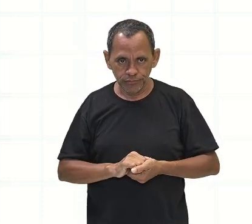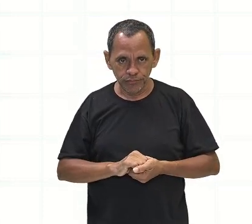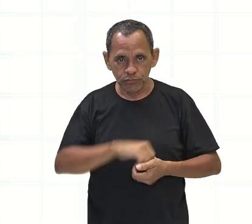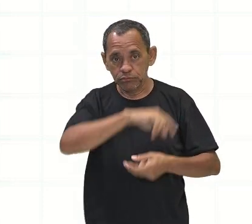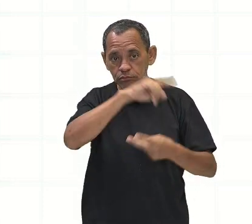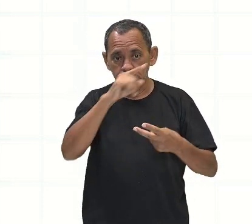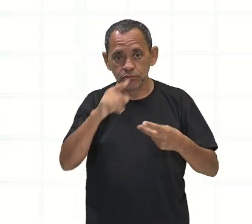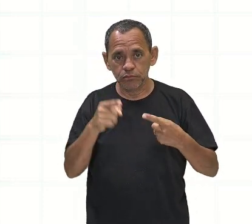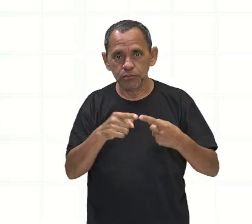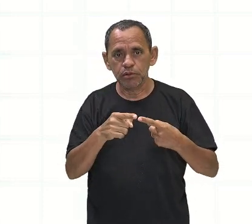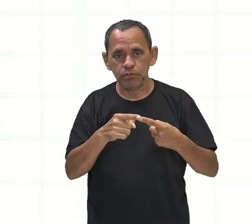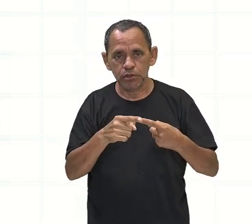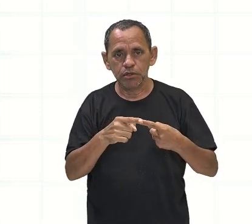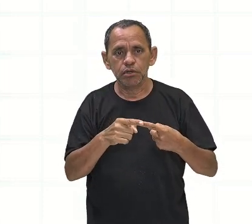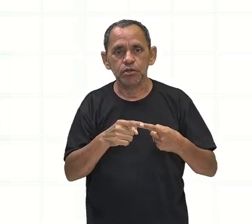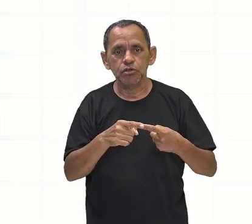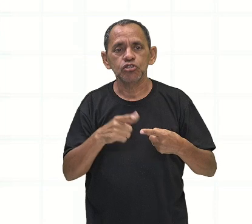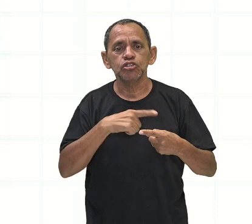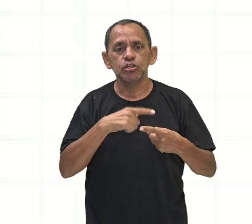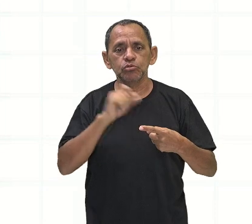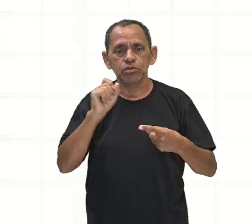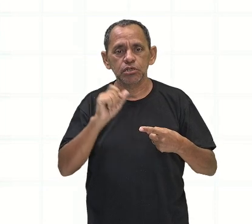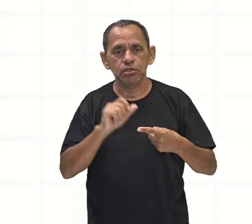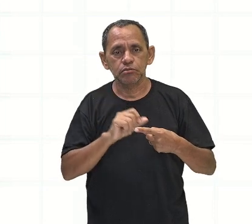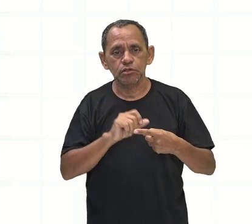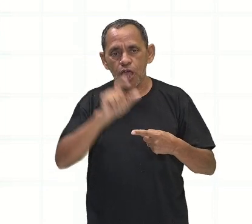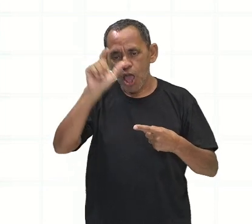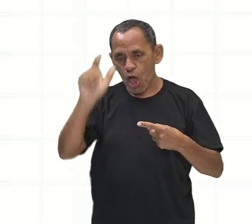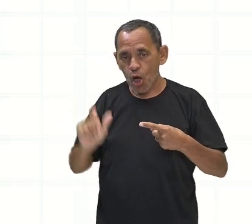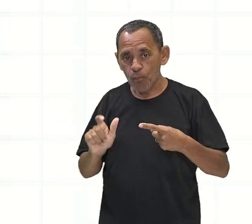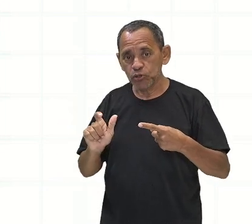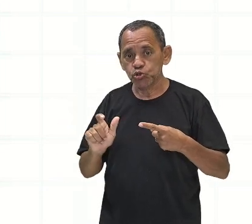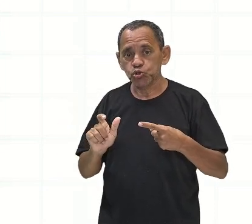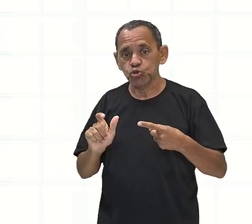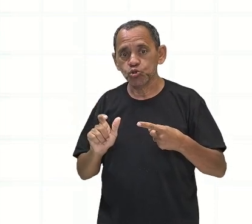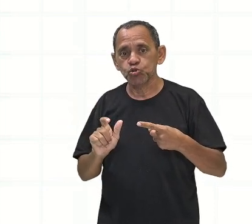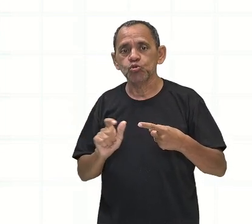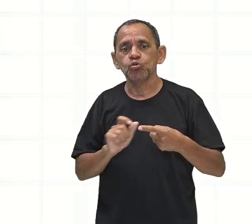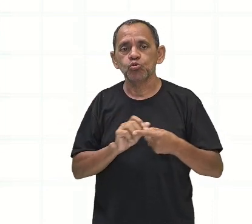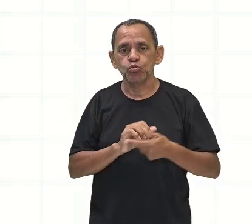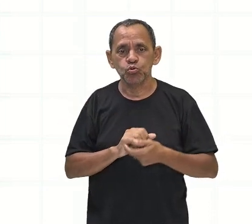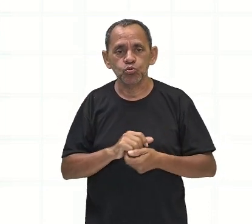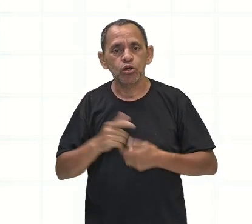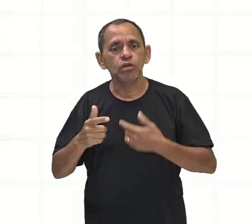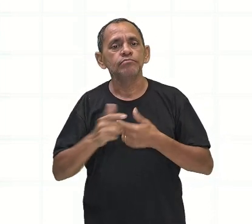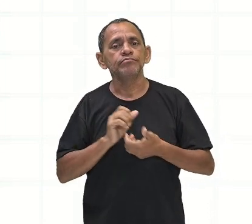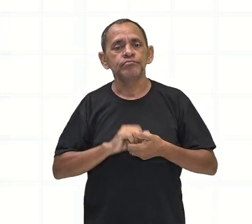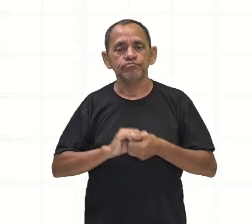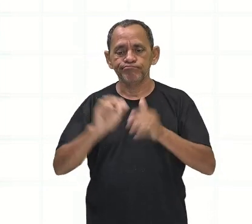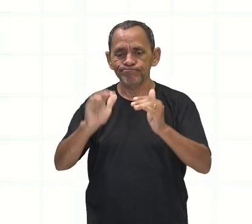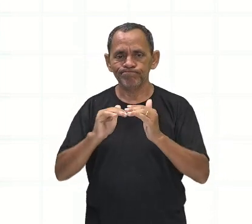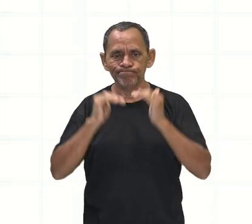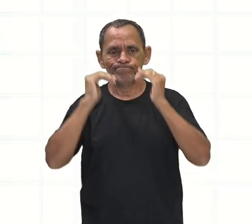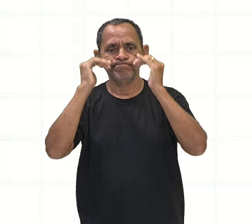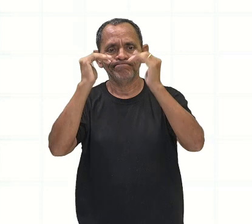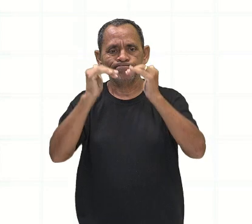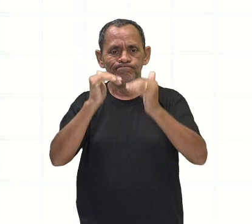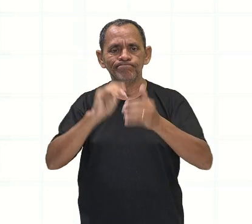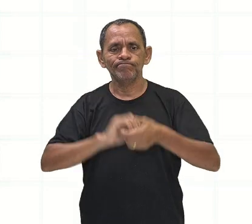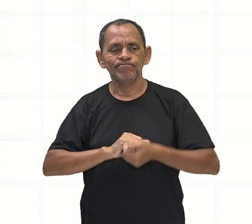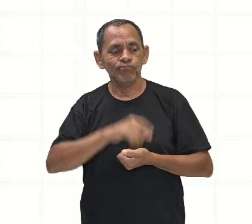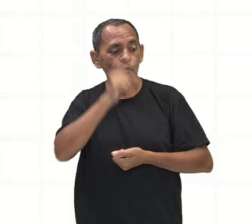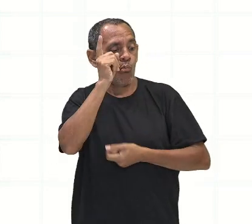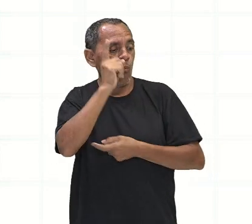primeiro exemplo, nós temos o quê? O locutor que se coloca num patamar de autoridade. Né? Nós temos